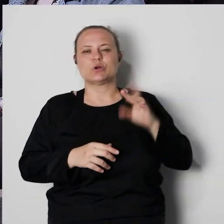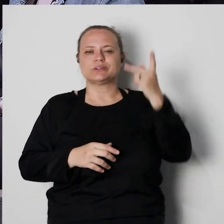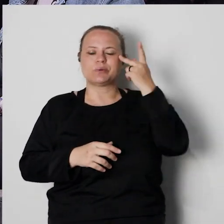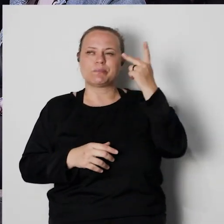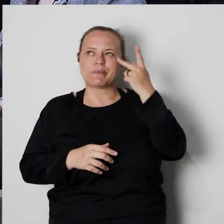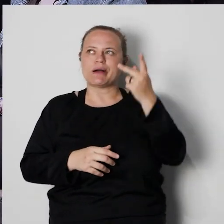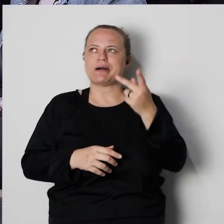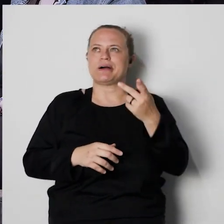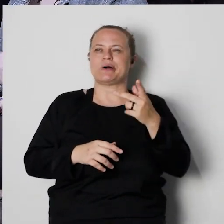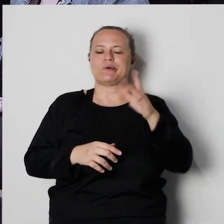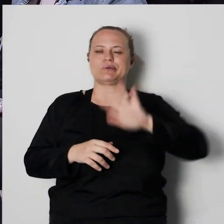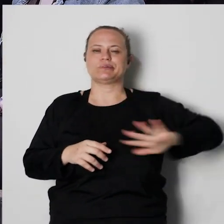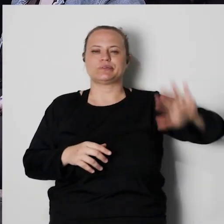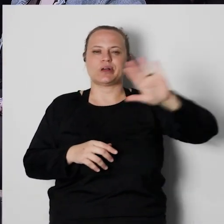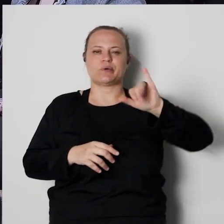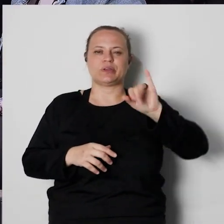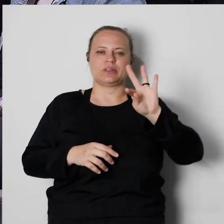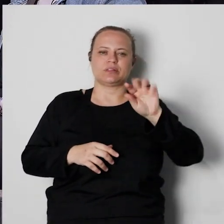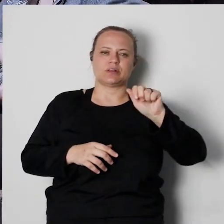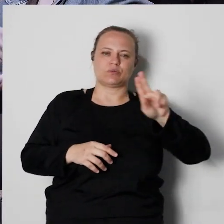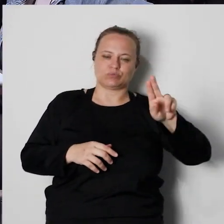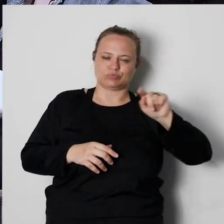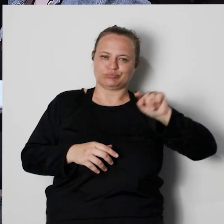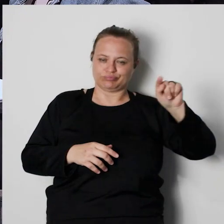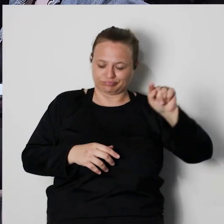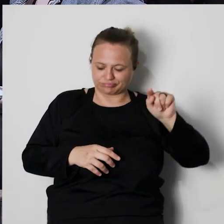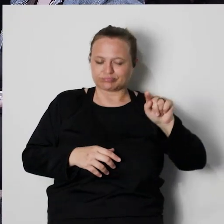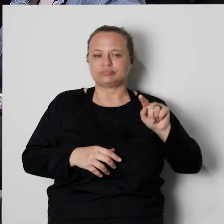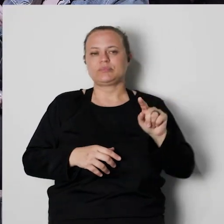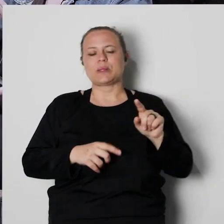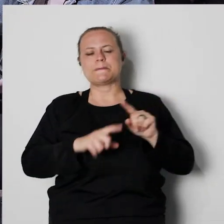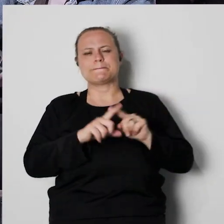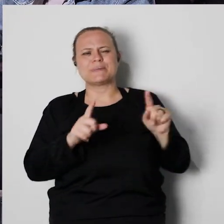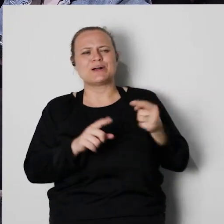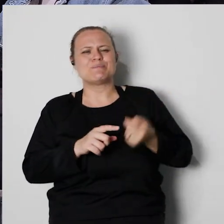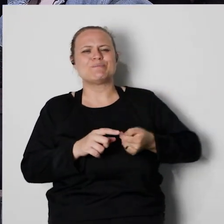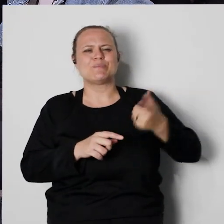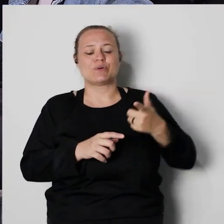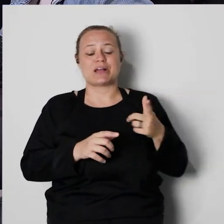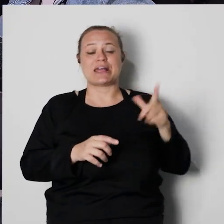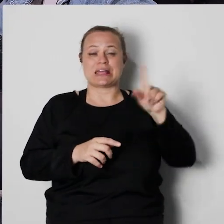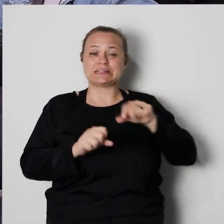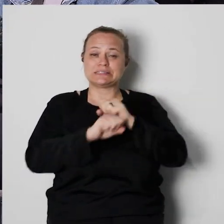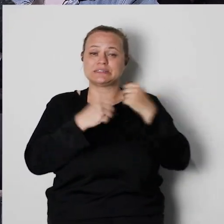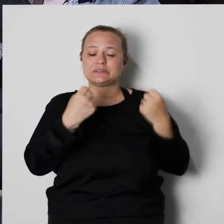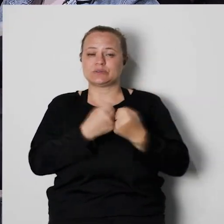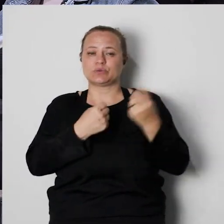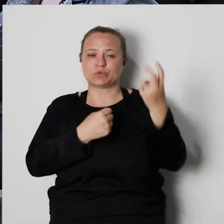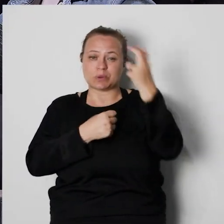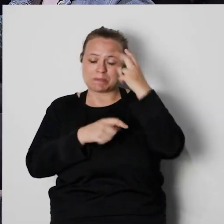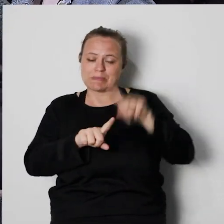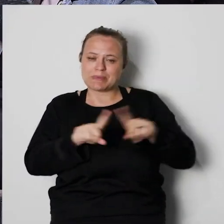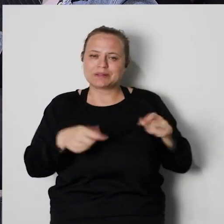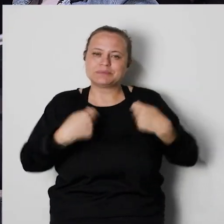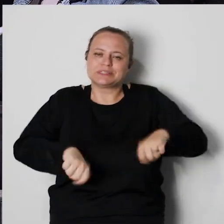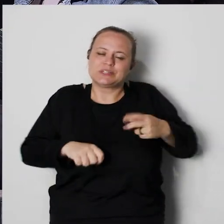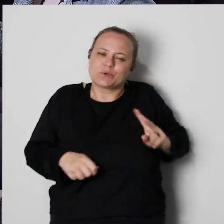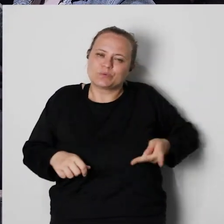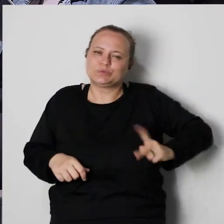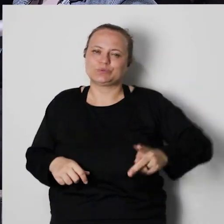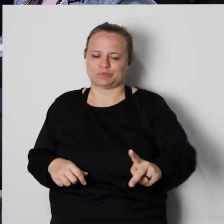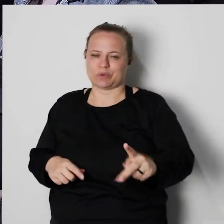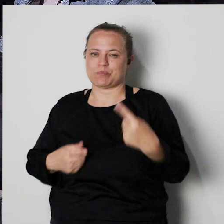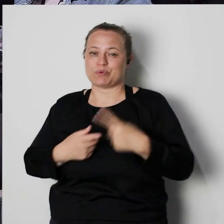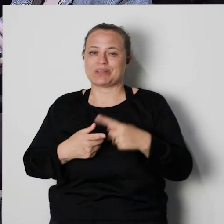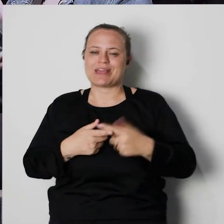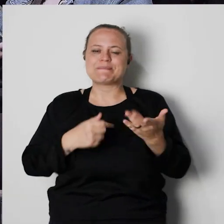como pesquisa no IBGE, isso foi fundamental. E depois a gente perdeu. Antes disso, a gente tinha algumas pesquisas esparsas de Sesc São Paulo, ou Sesc